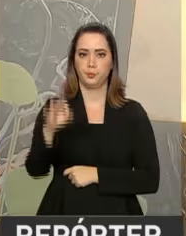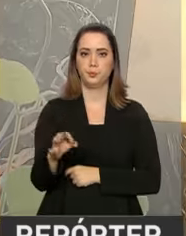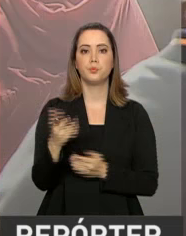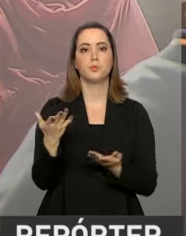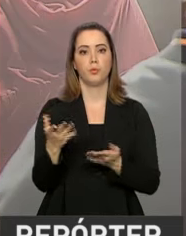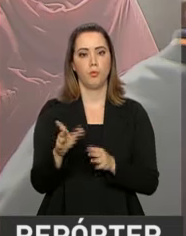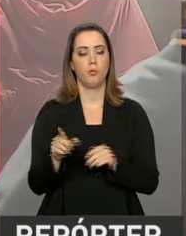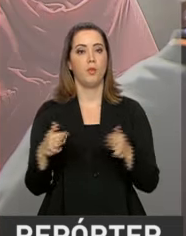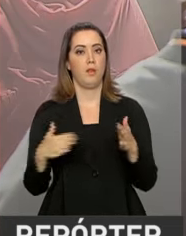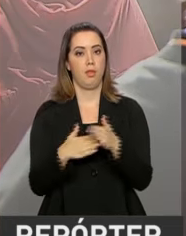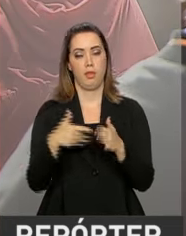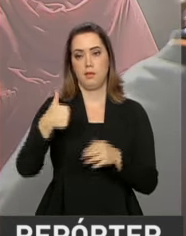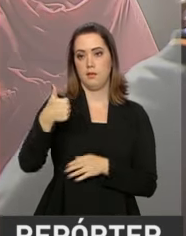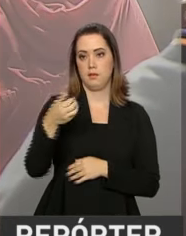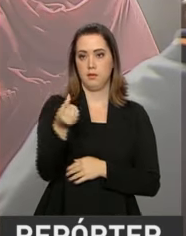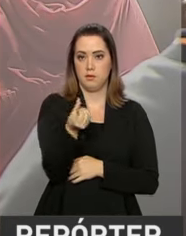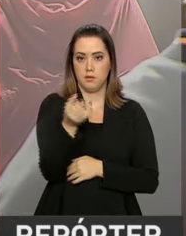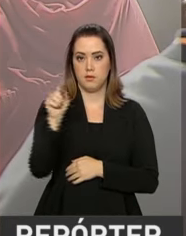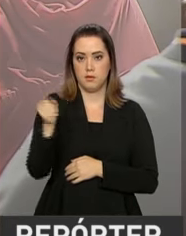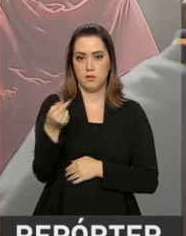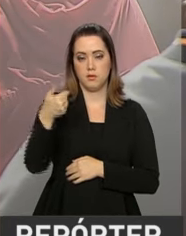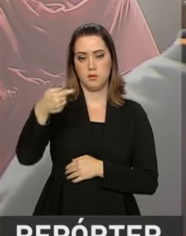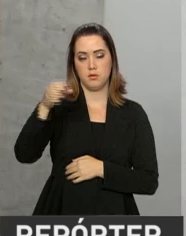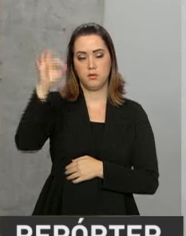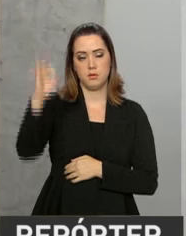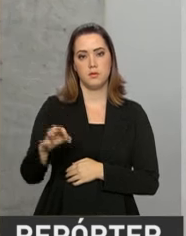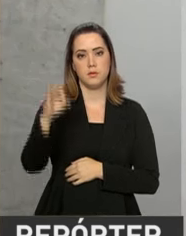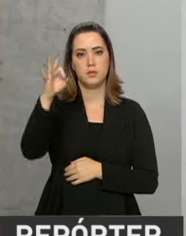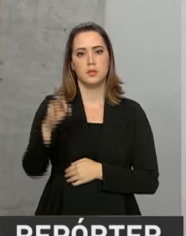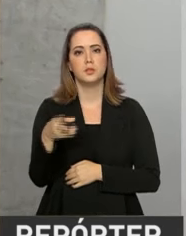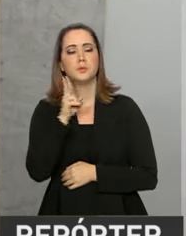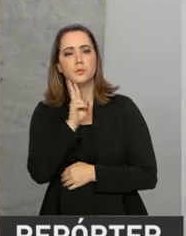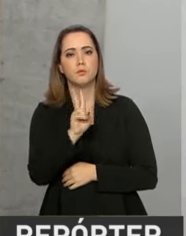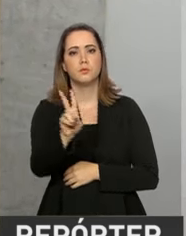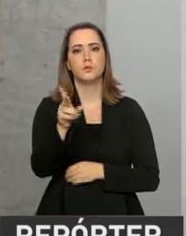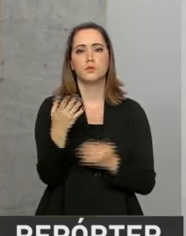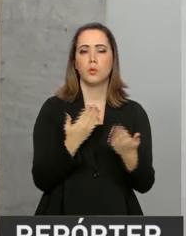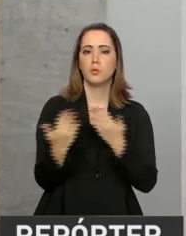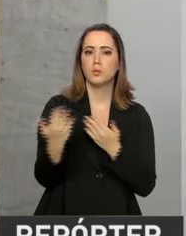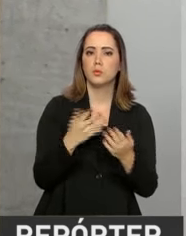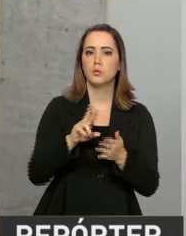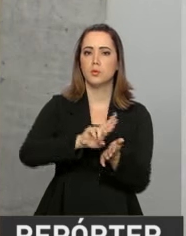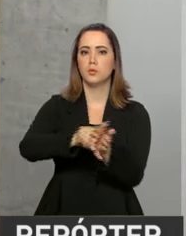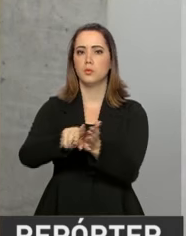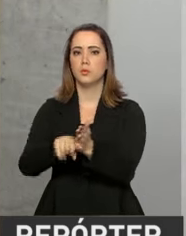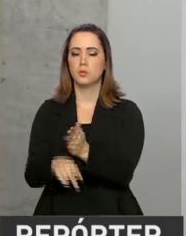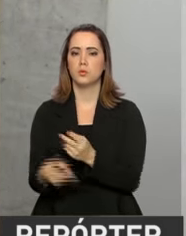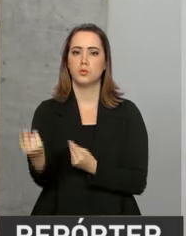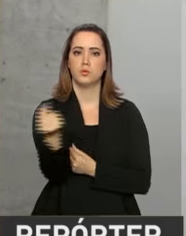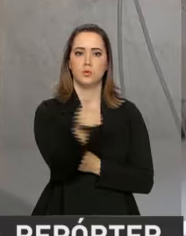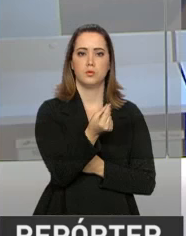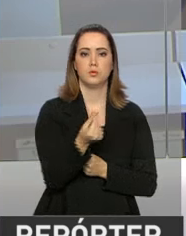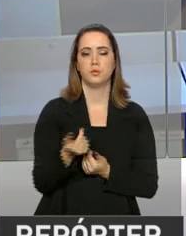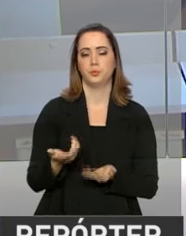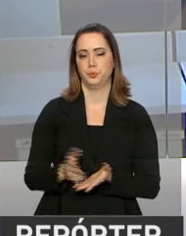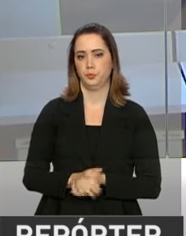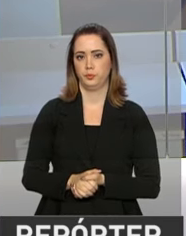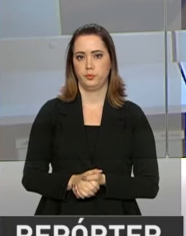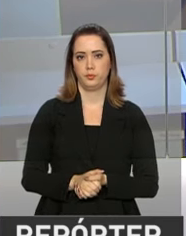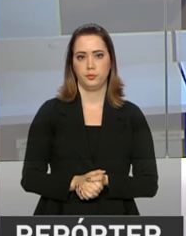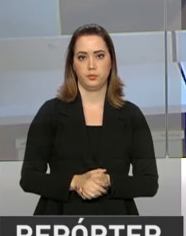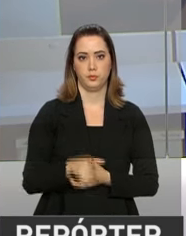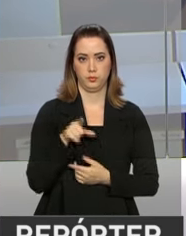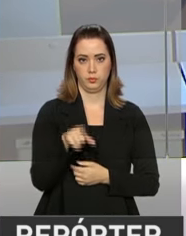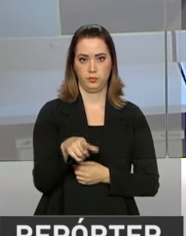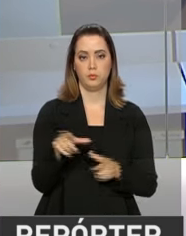ANEEL, ao calcular as tarifas, a agência considera a variação dos custos da prestação do serviço. E